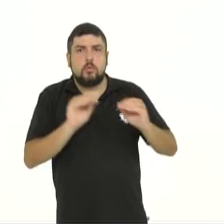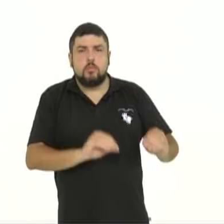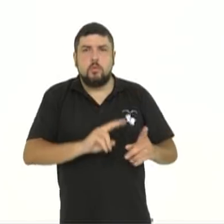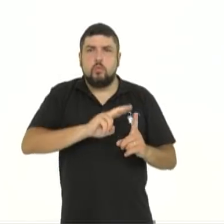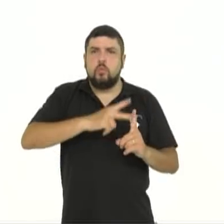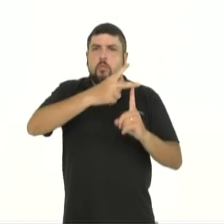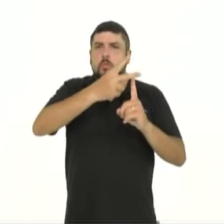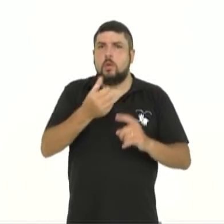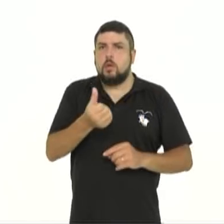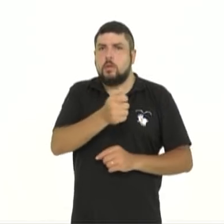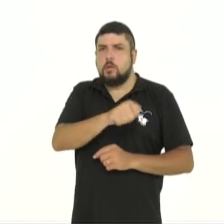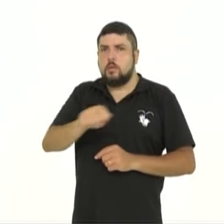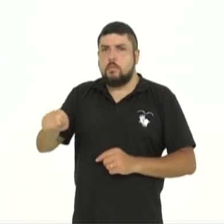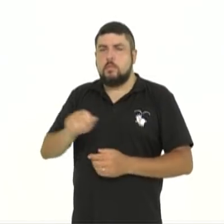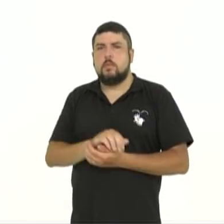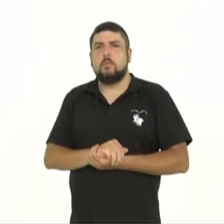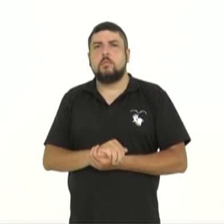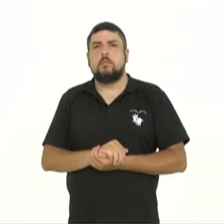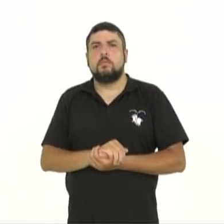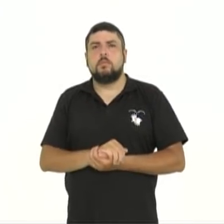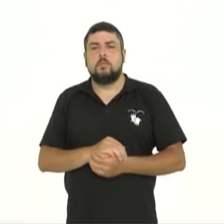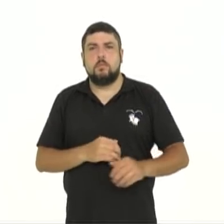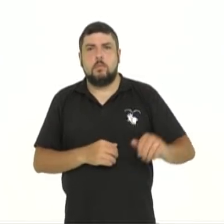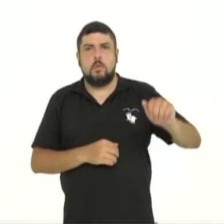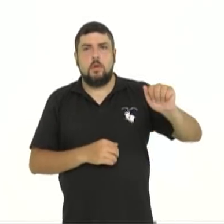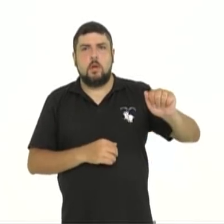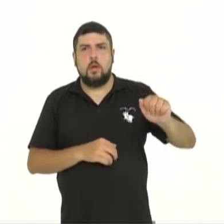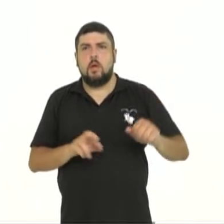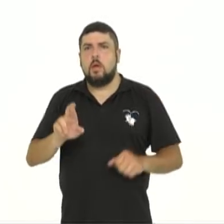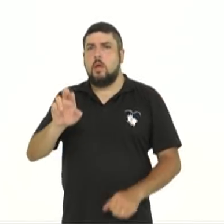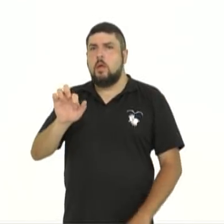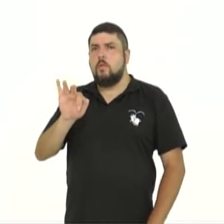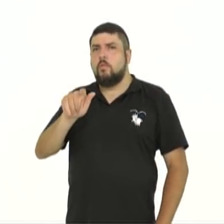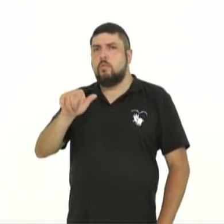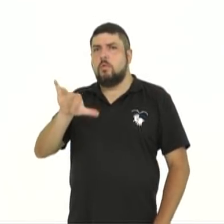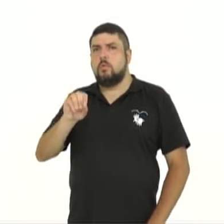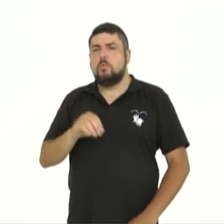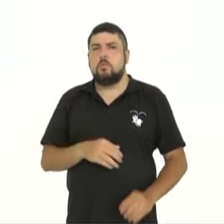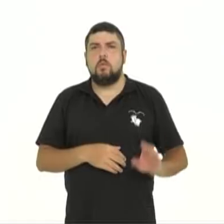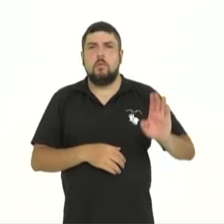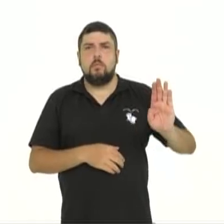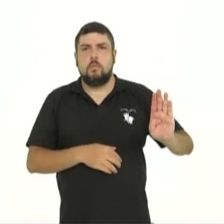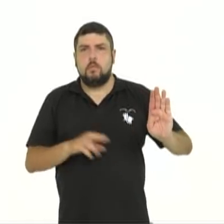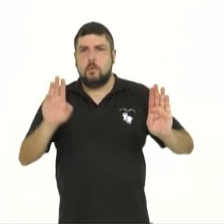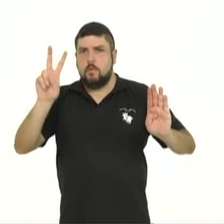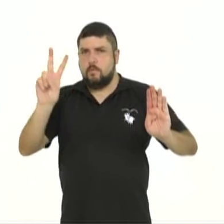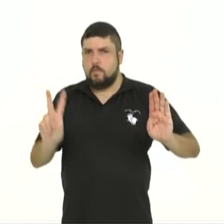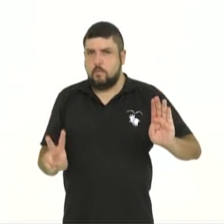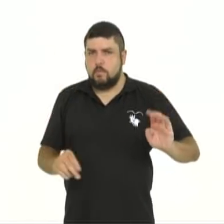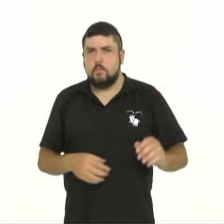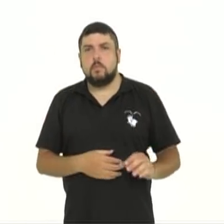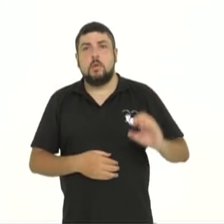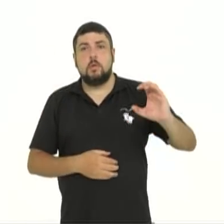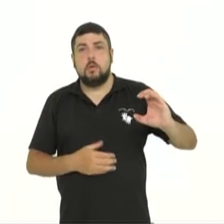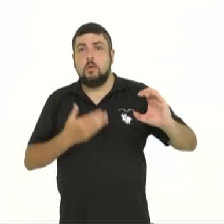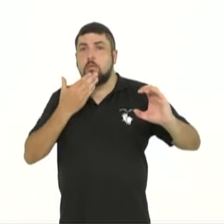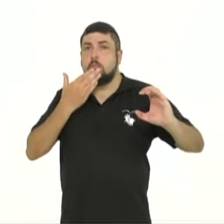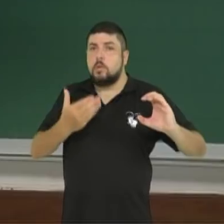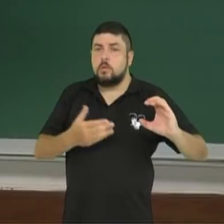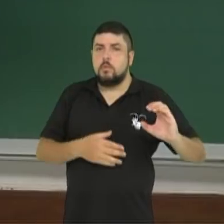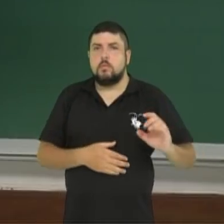meses. E aí, qual seria? Alternativa A, refúgio. B, venezuelanos. C, pedidos. Ou